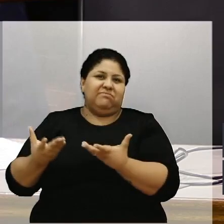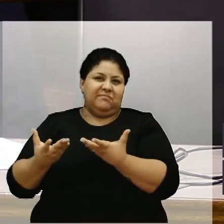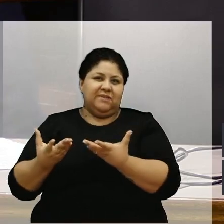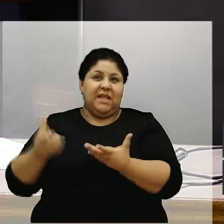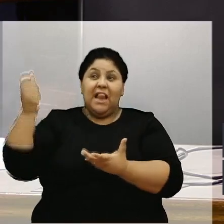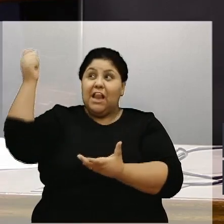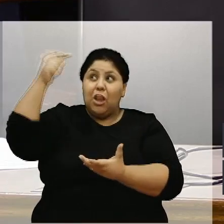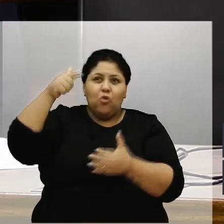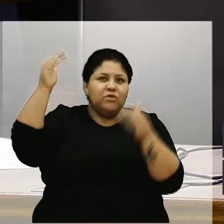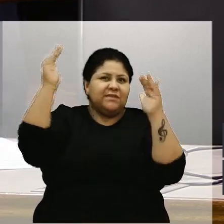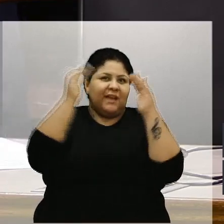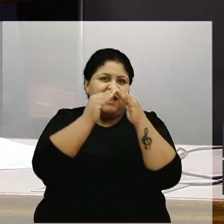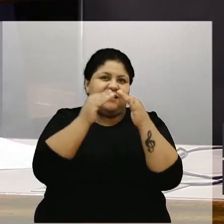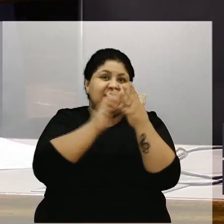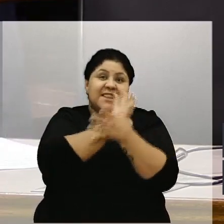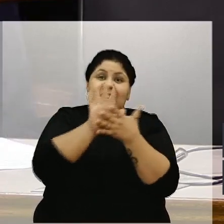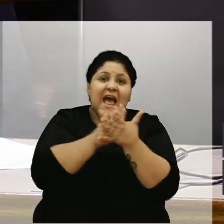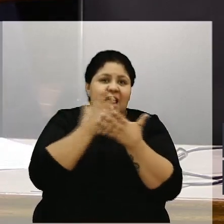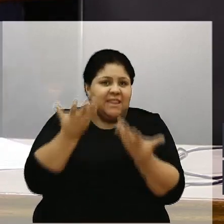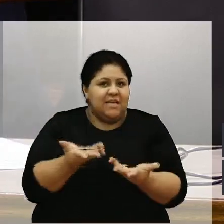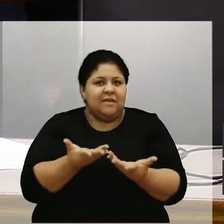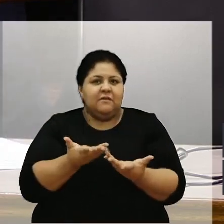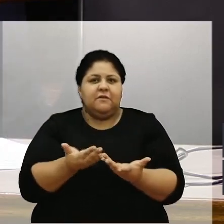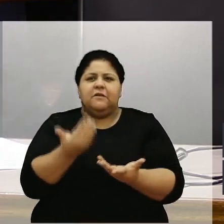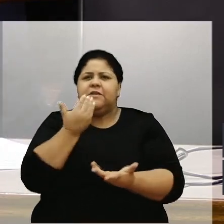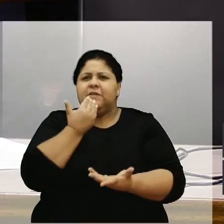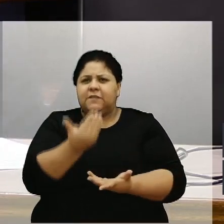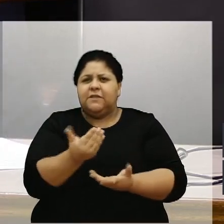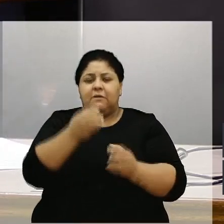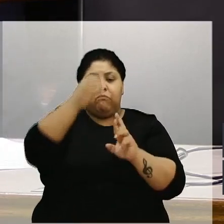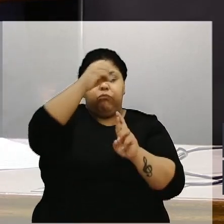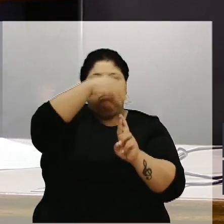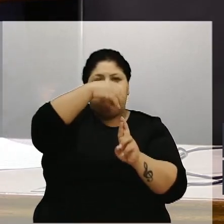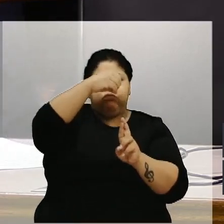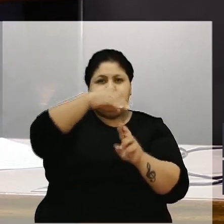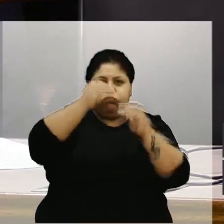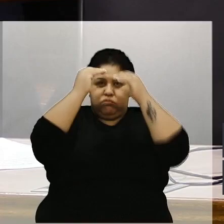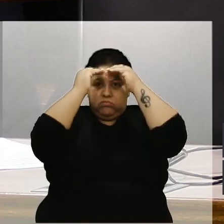residências desde o início das enchentes. Então, eu faço um apelo aqui à RGE que